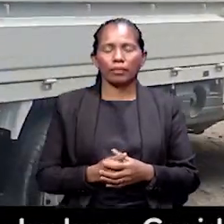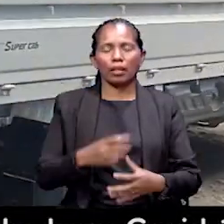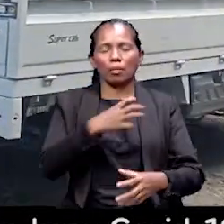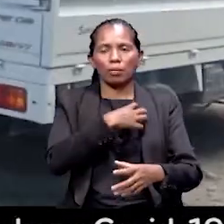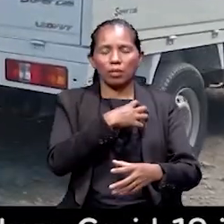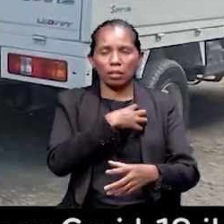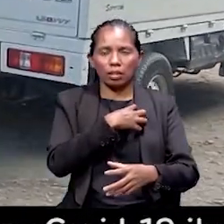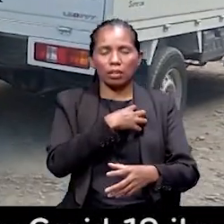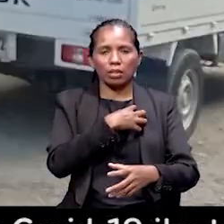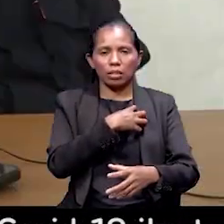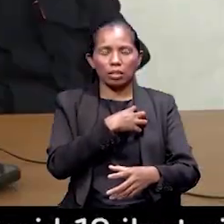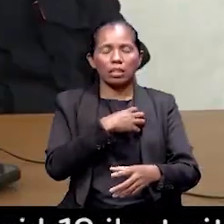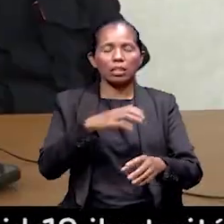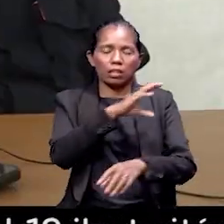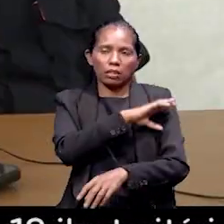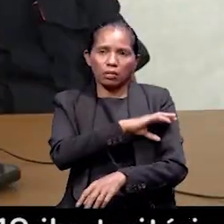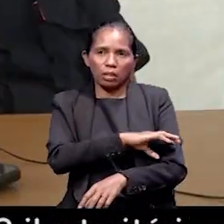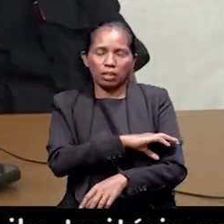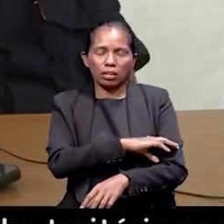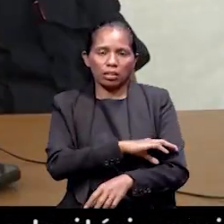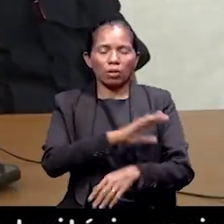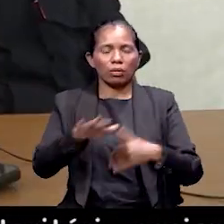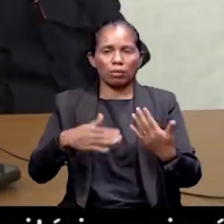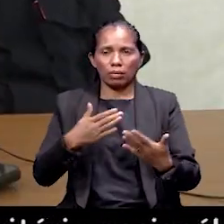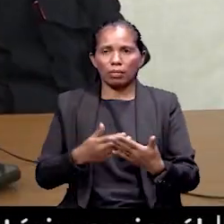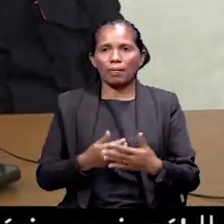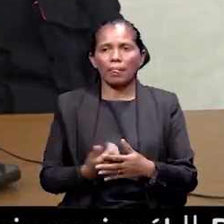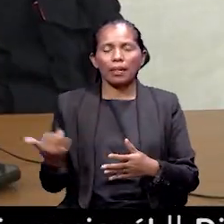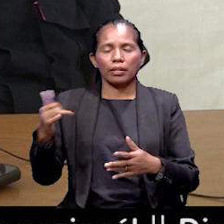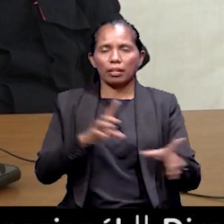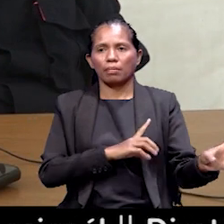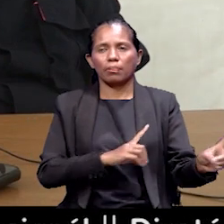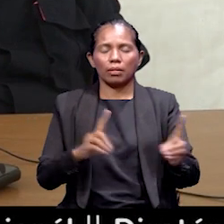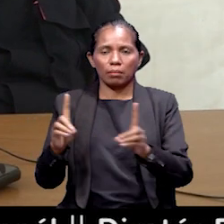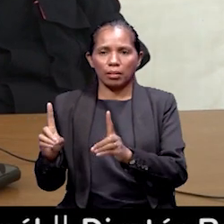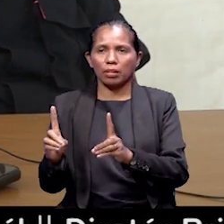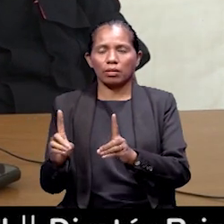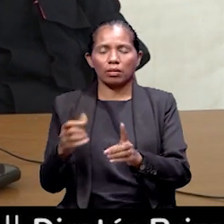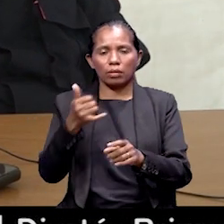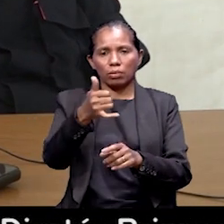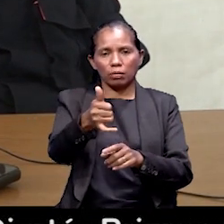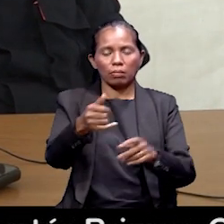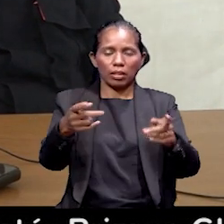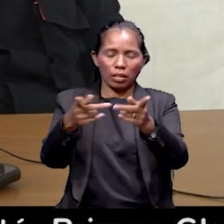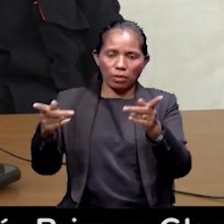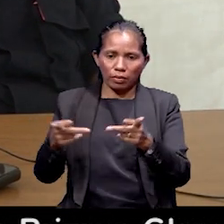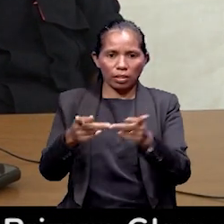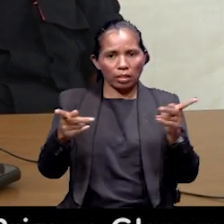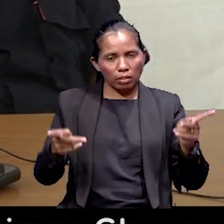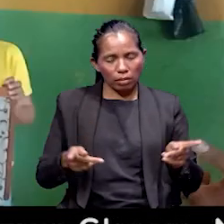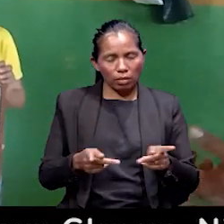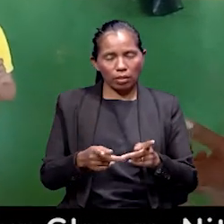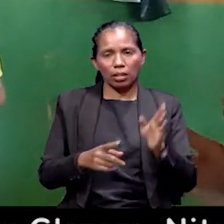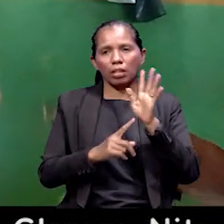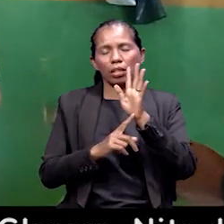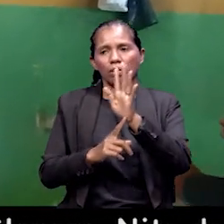Comunitária, Patrulha Esquadra Sira, Sira implementa, hoje tumba a base, hoje informa,